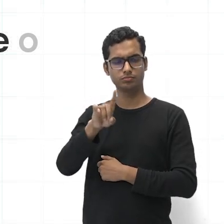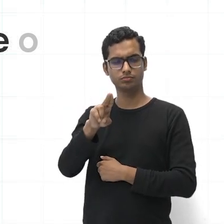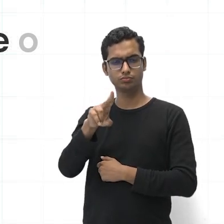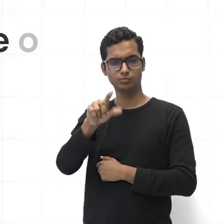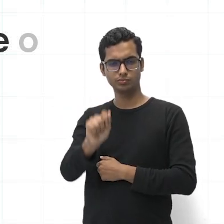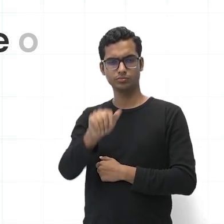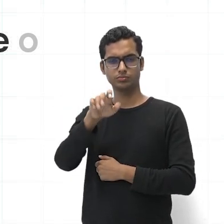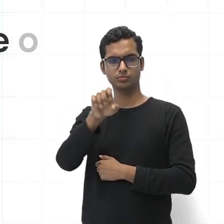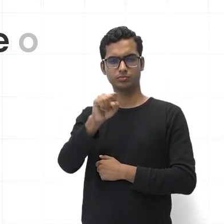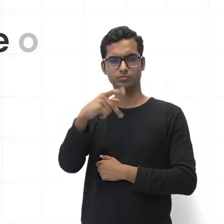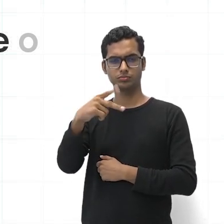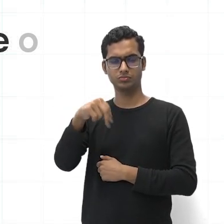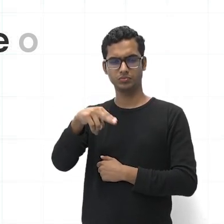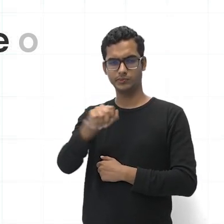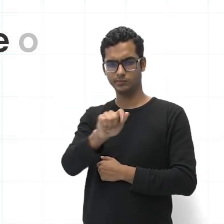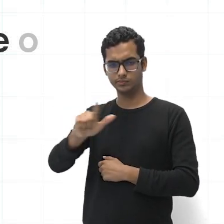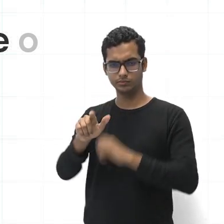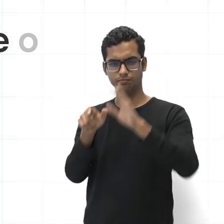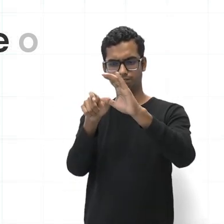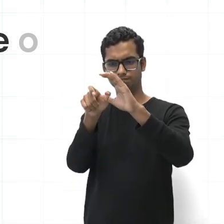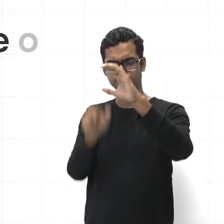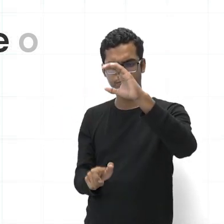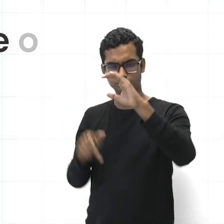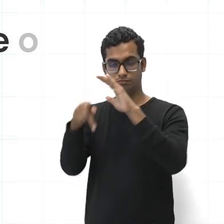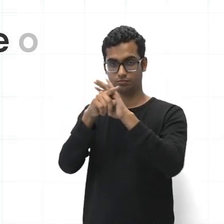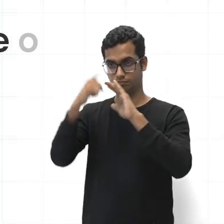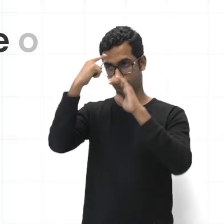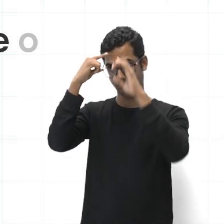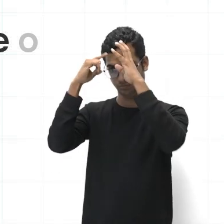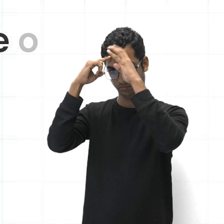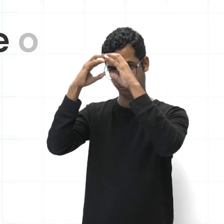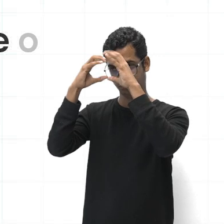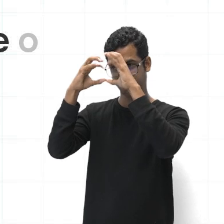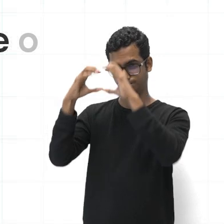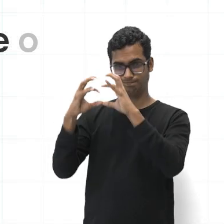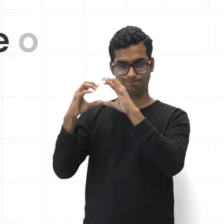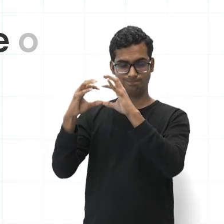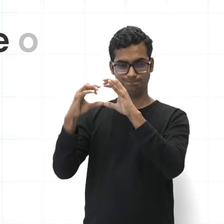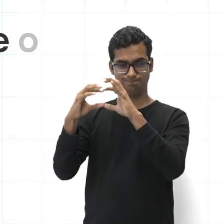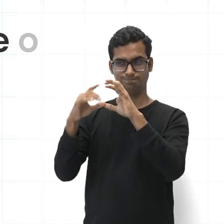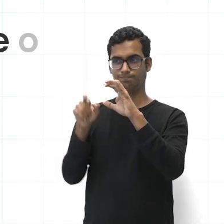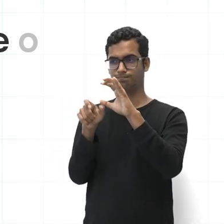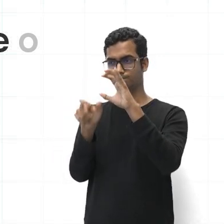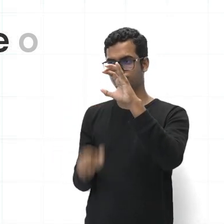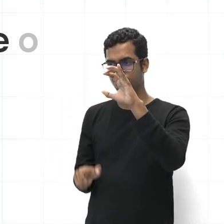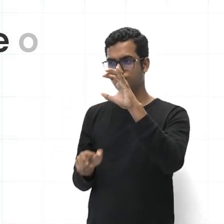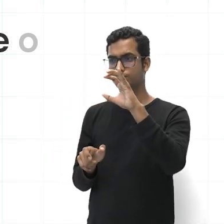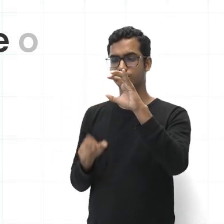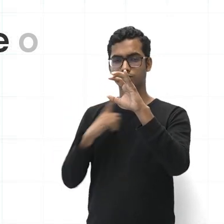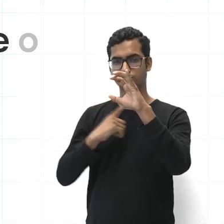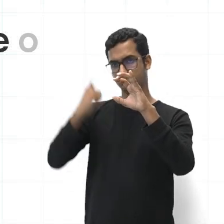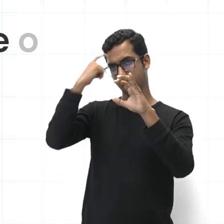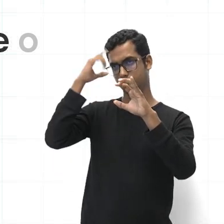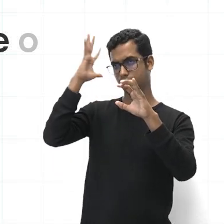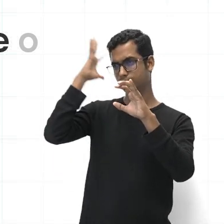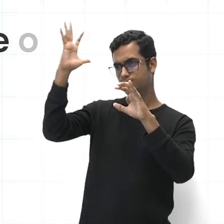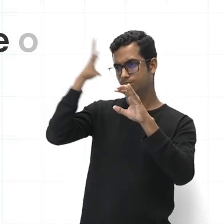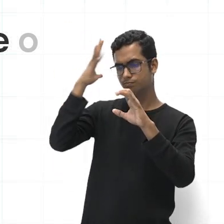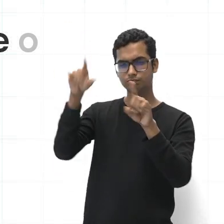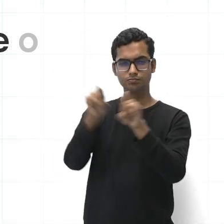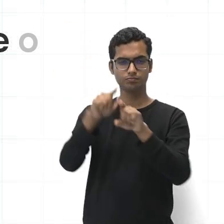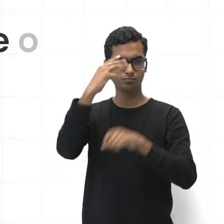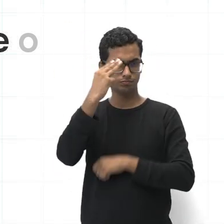a parte do sistema nervoso central responsável por funções complexas como o pensamento,